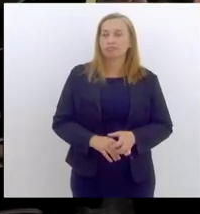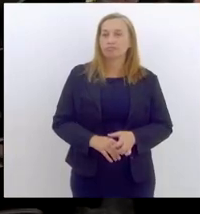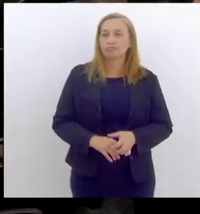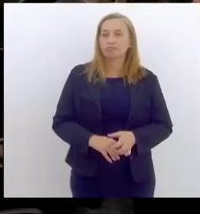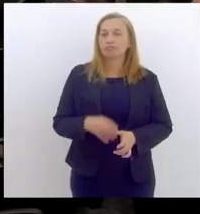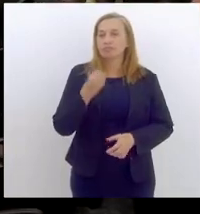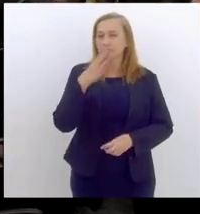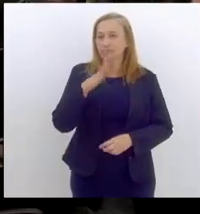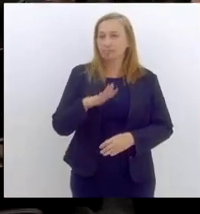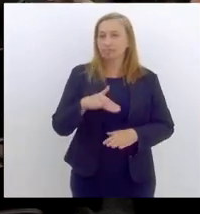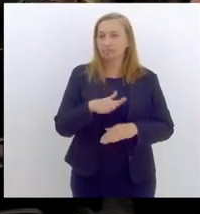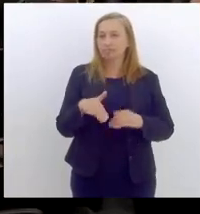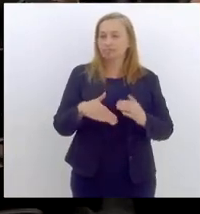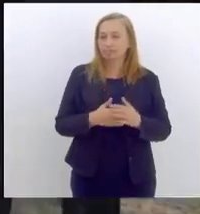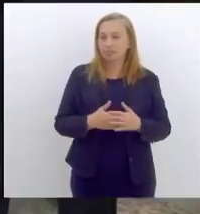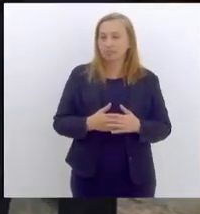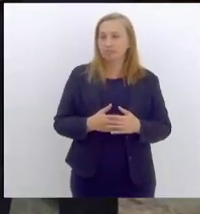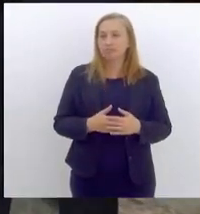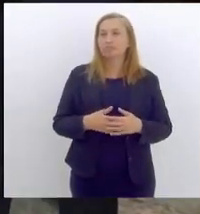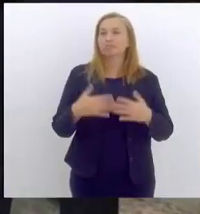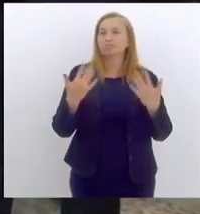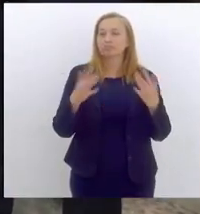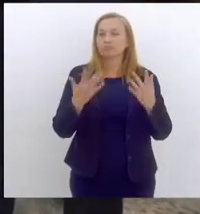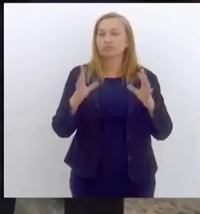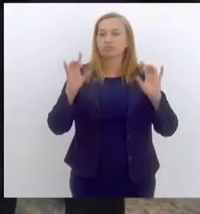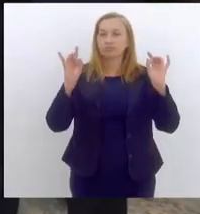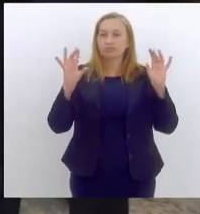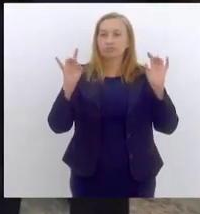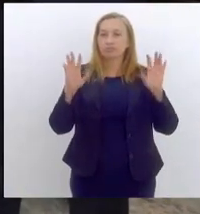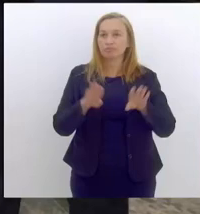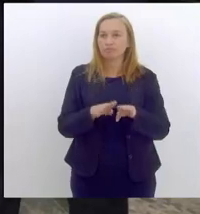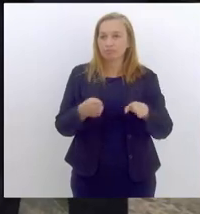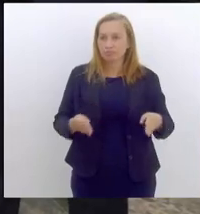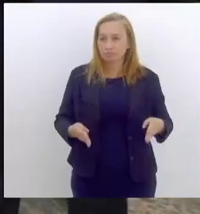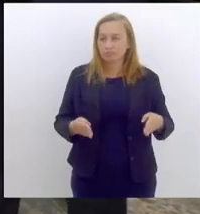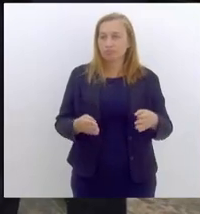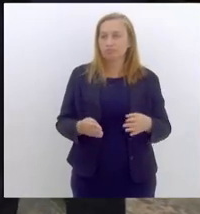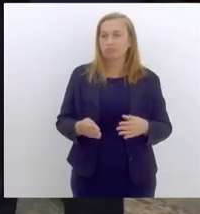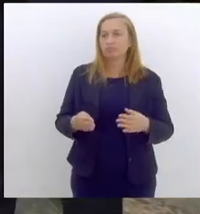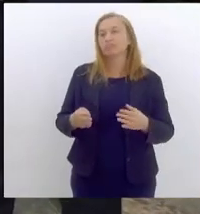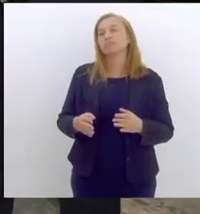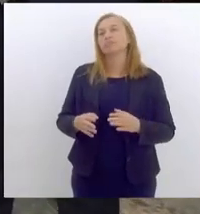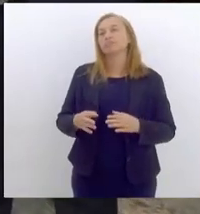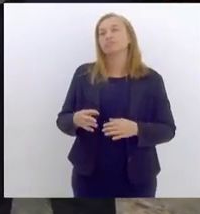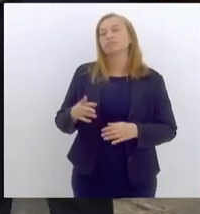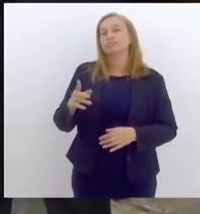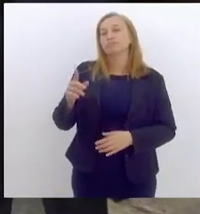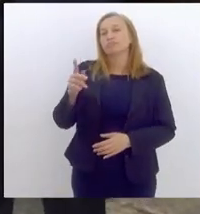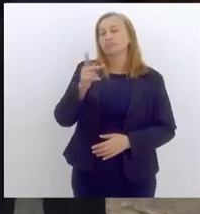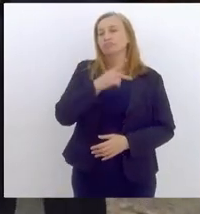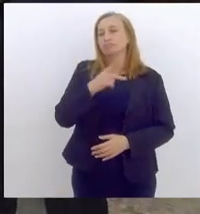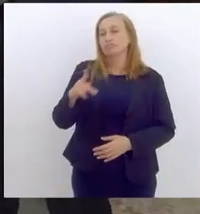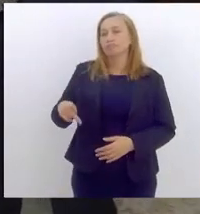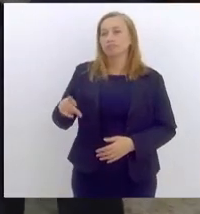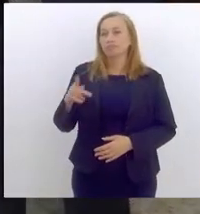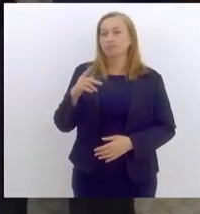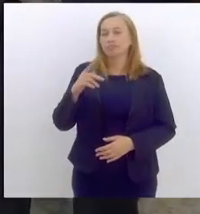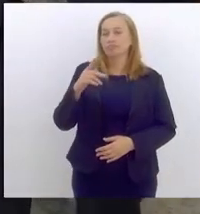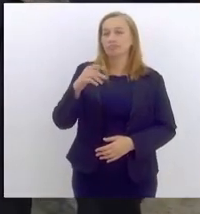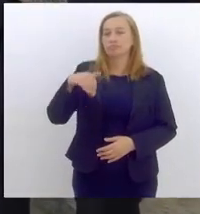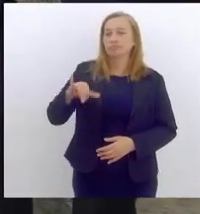Boa tarde a todos e todas. Uma saudação especial à mesa, à figura do presidente Carlos Mink, da minha colega